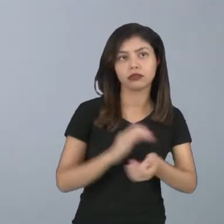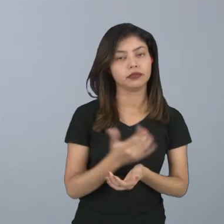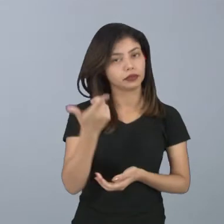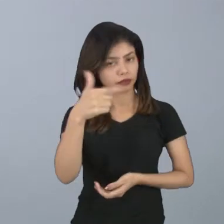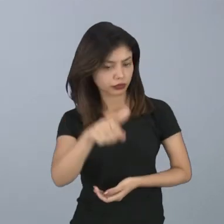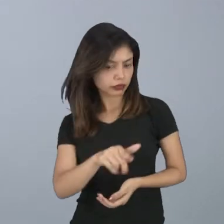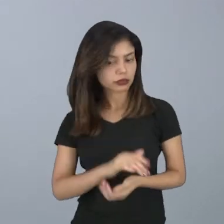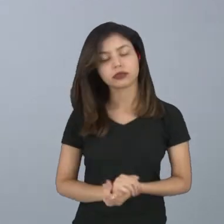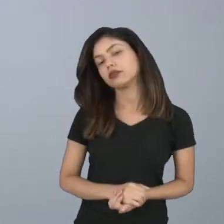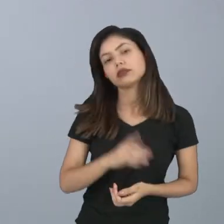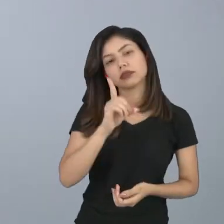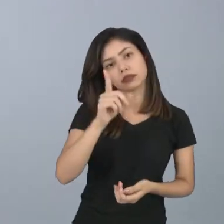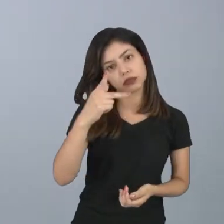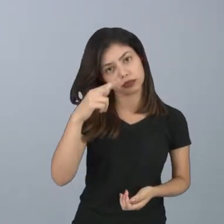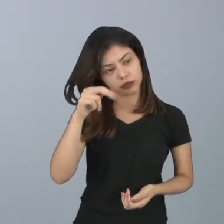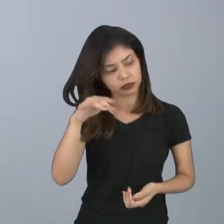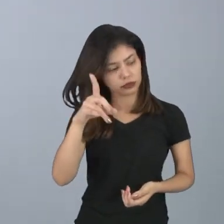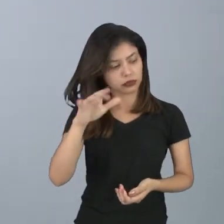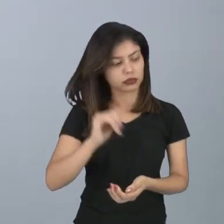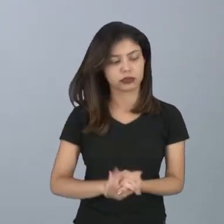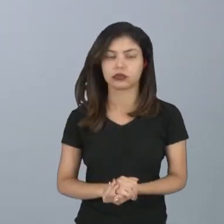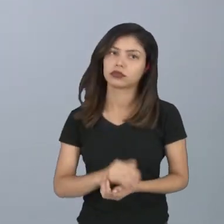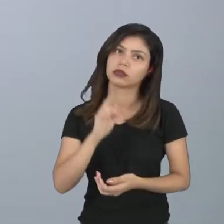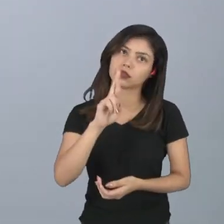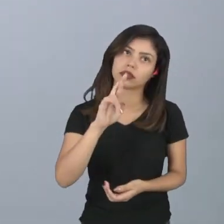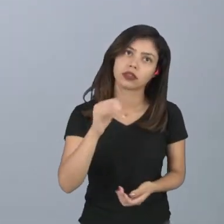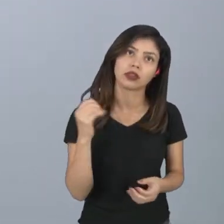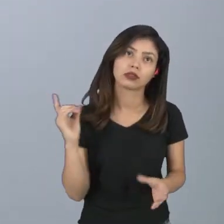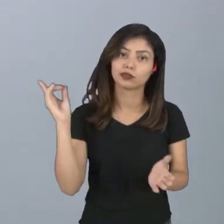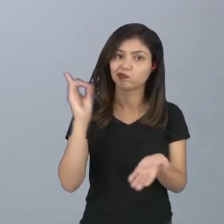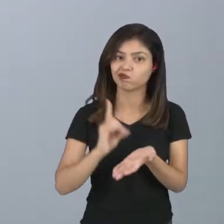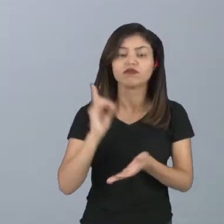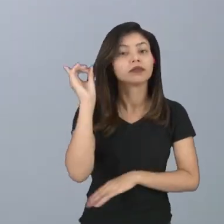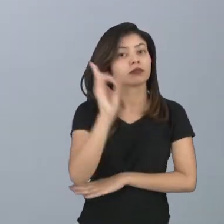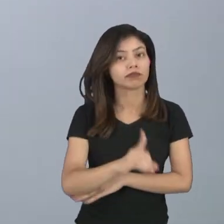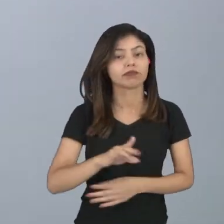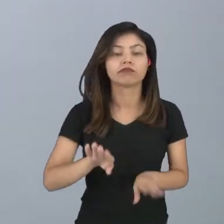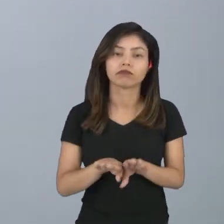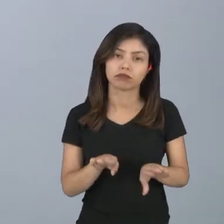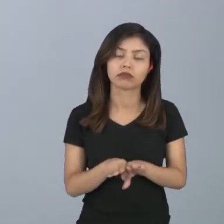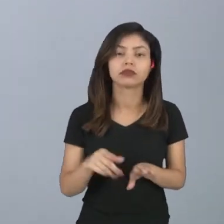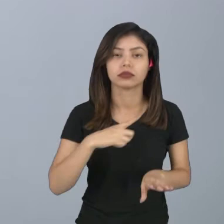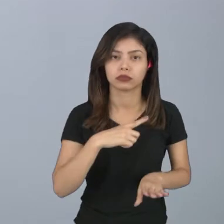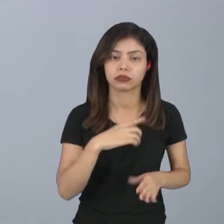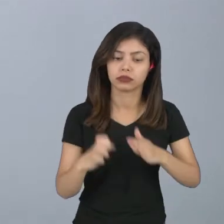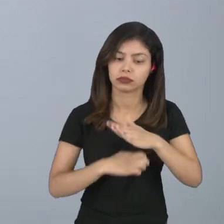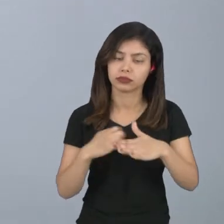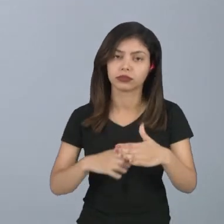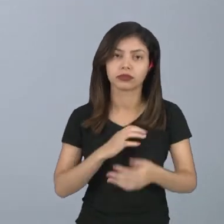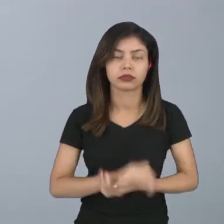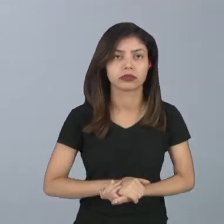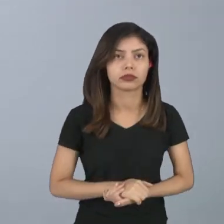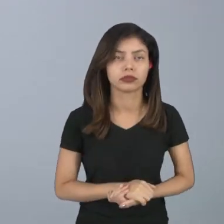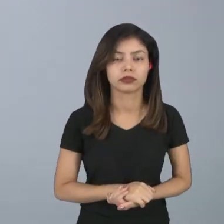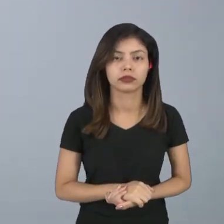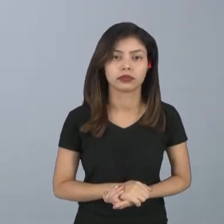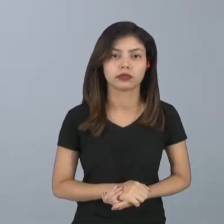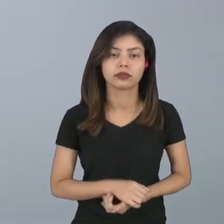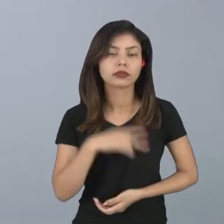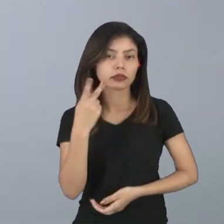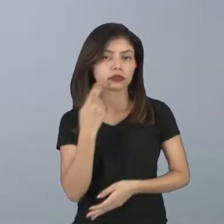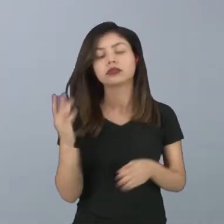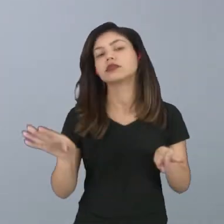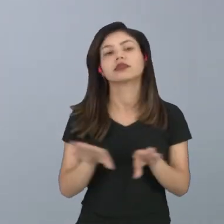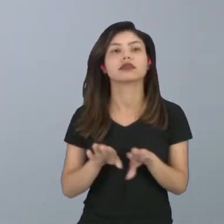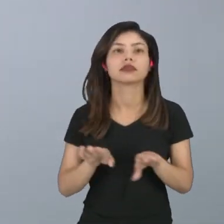a dependência, porque ele terá que pagar os royalties, ou seja, os direitos autorais para as empresas detentoras dessas patentes, né? Sem falar